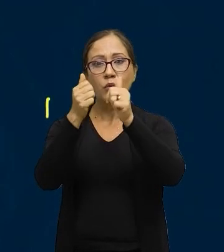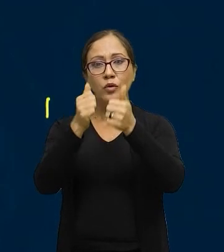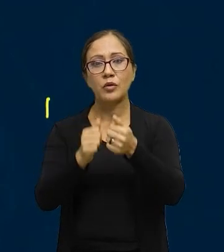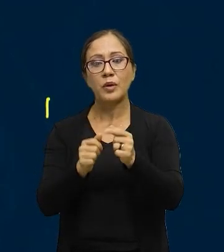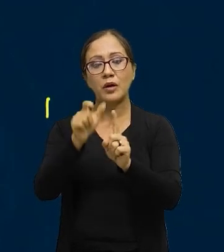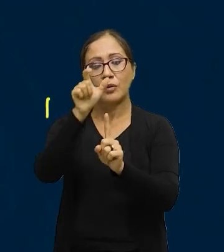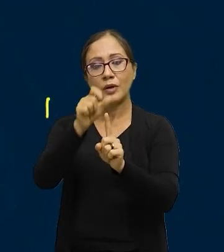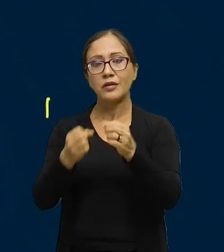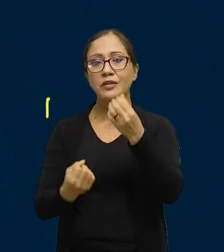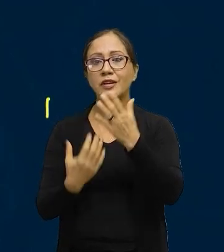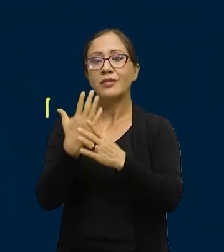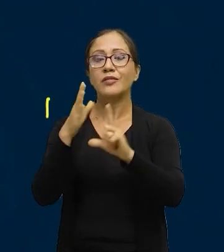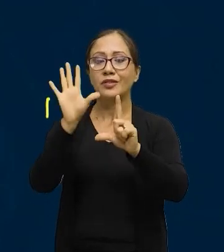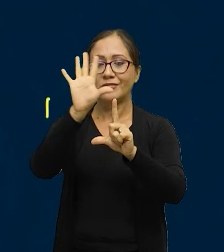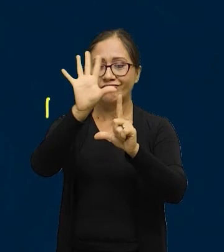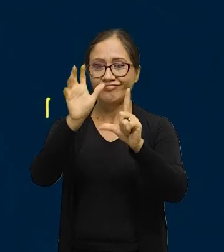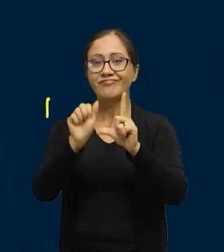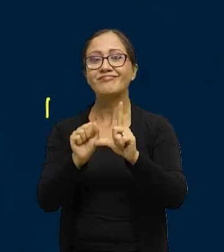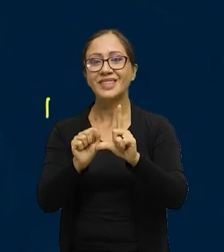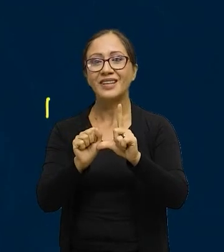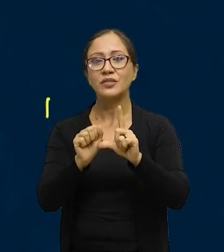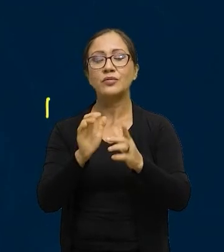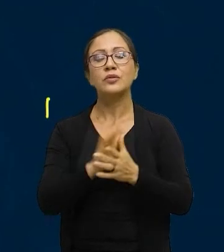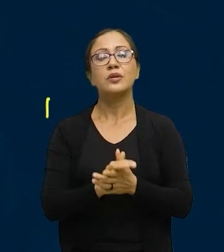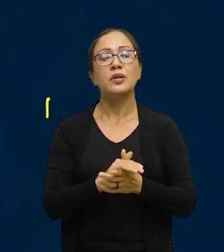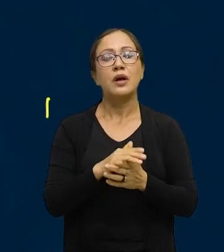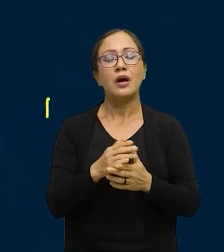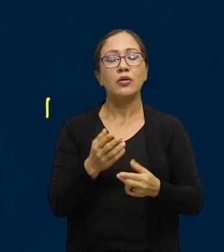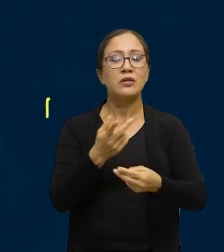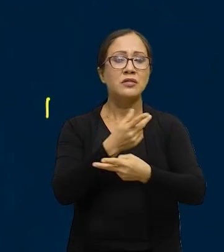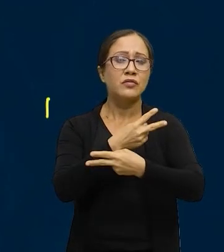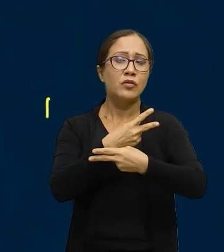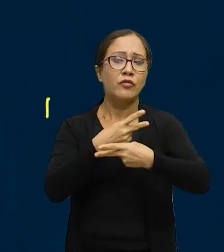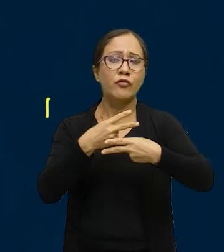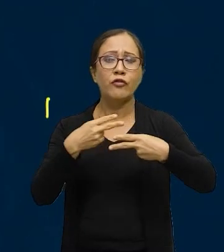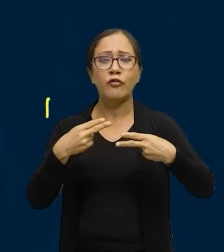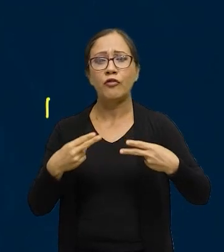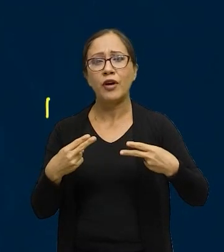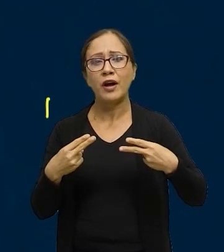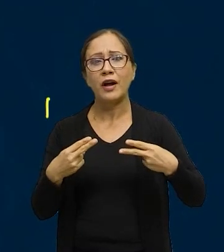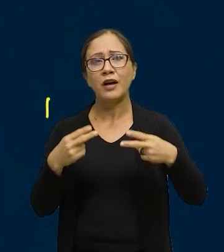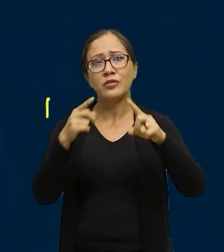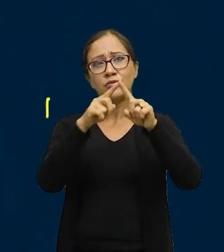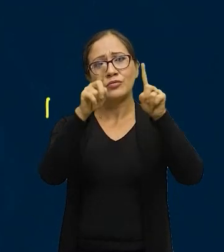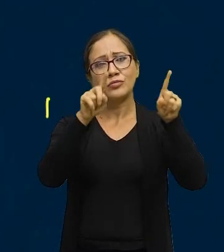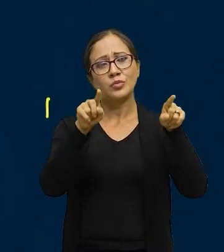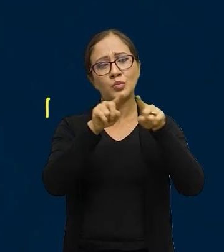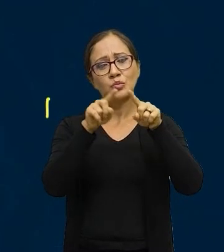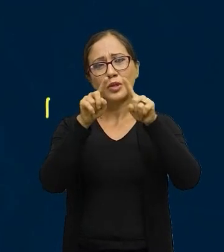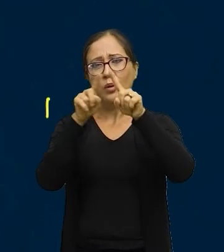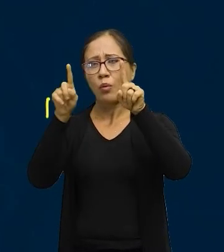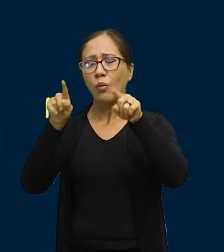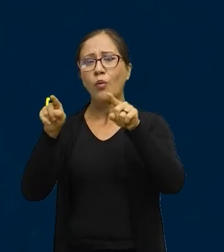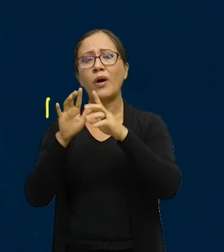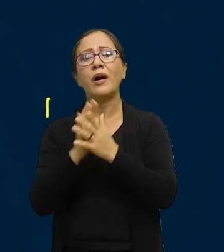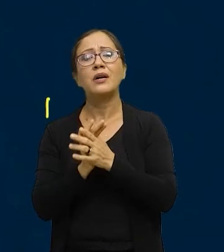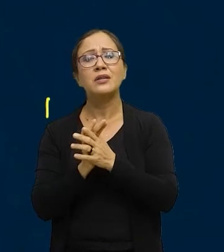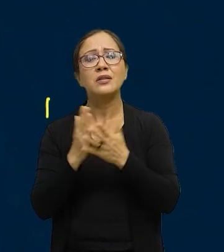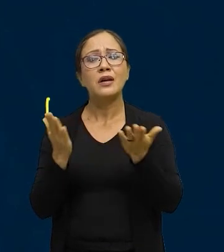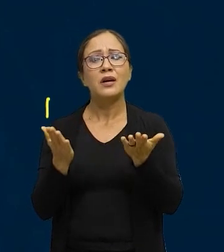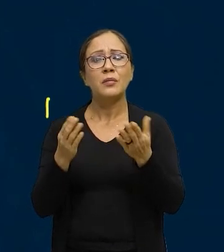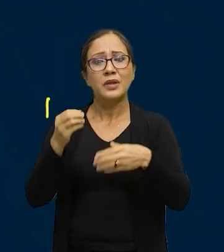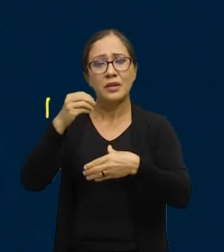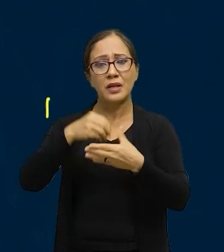personagem criado, você diz que é o cartoon. Se forem vários frames, três geralmente, para caber